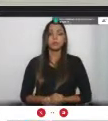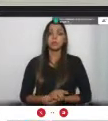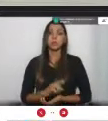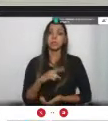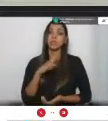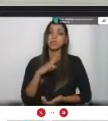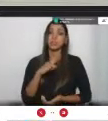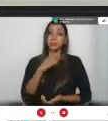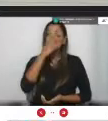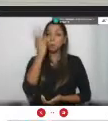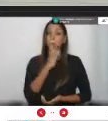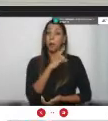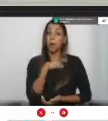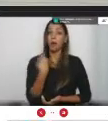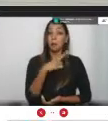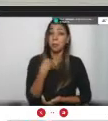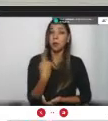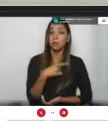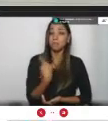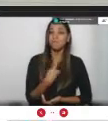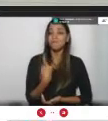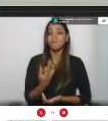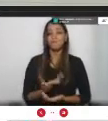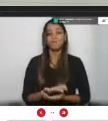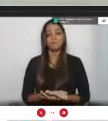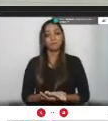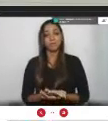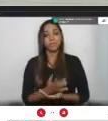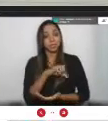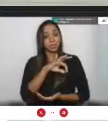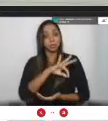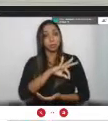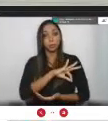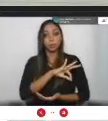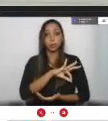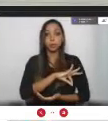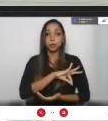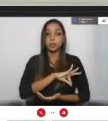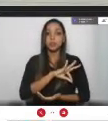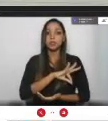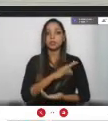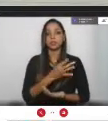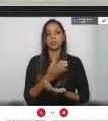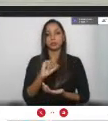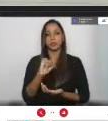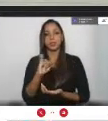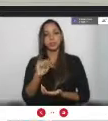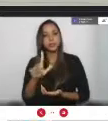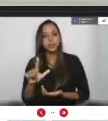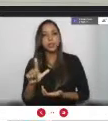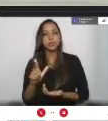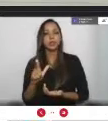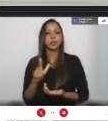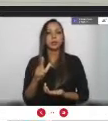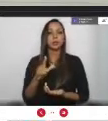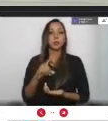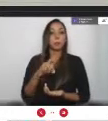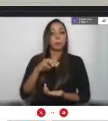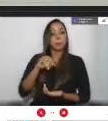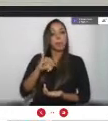vidas, porque são os policiais civis, policiais militares, bombeiros, os fiscais da Secretaria